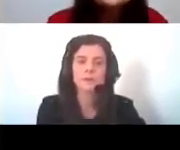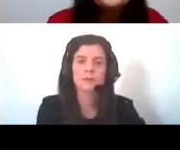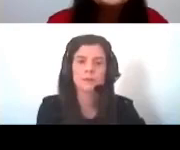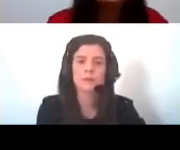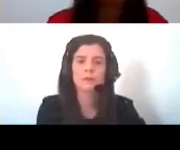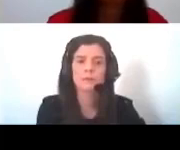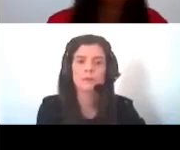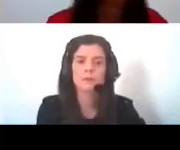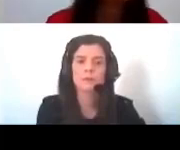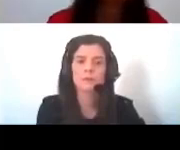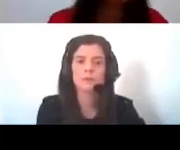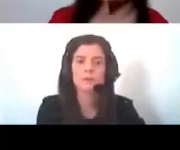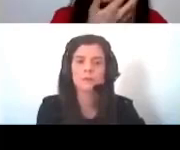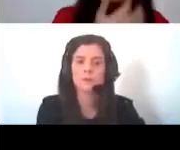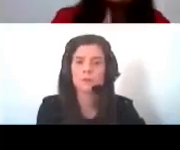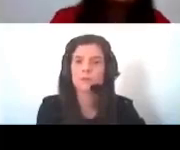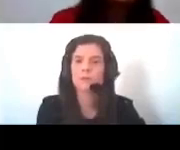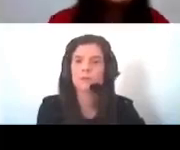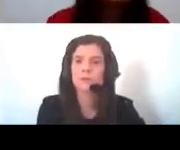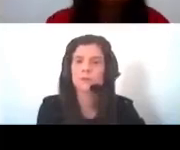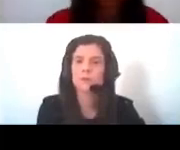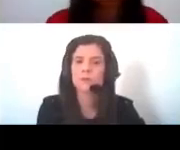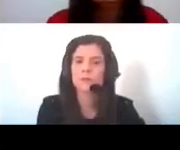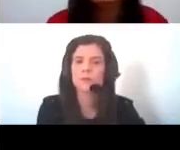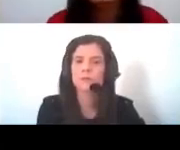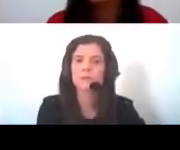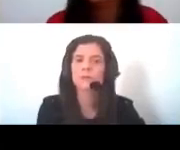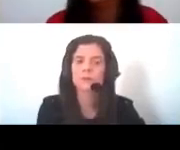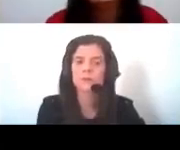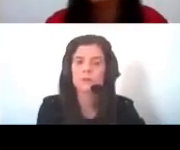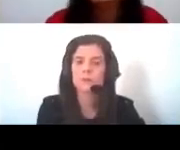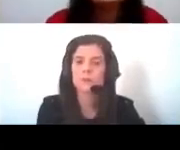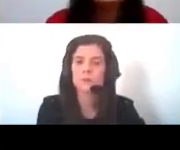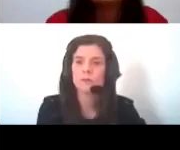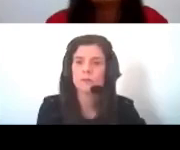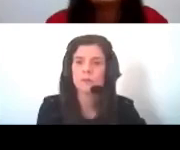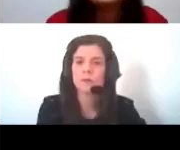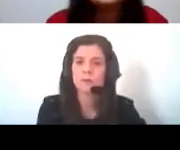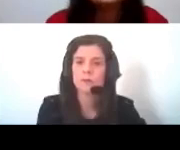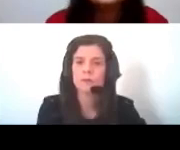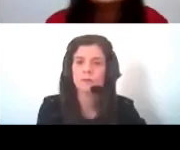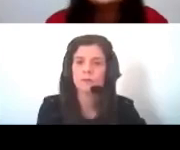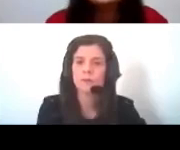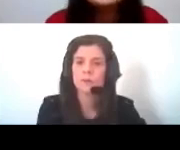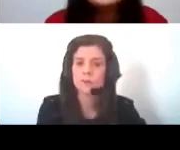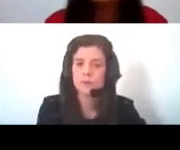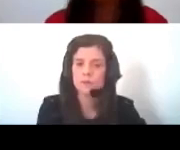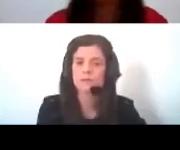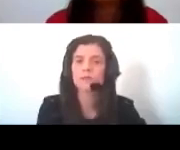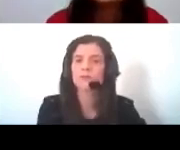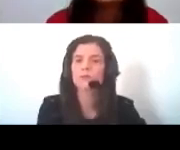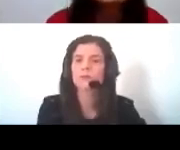Também o último pilar, nós fazemos aí a gestão de pessoas, realizamos então pesquisa de clima